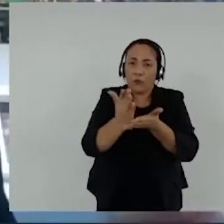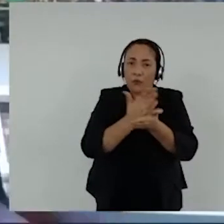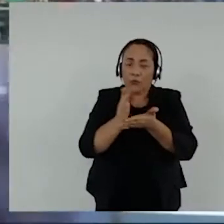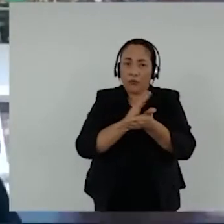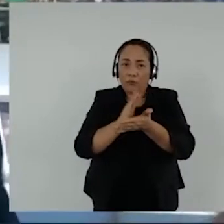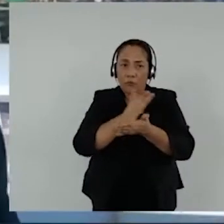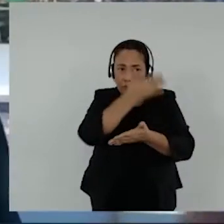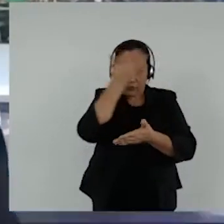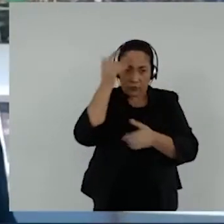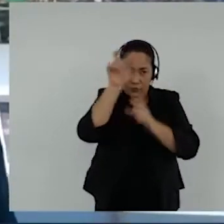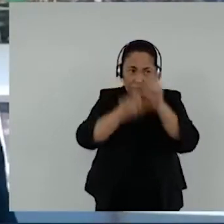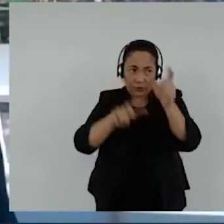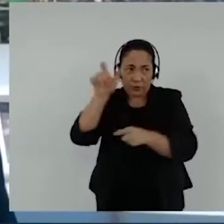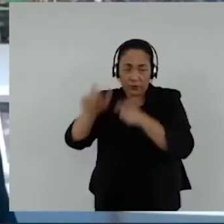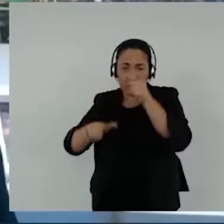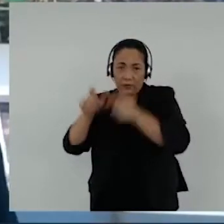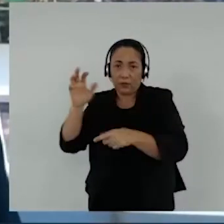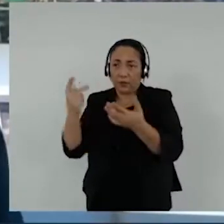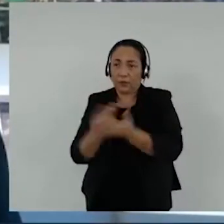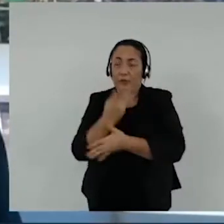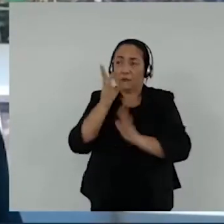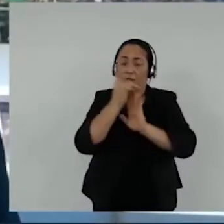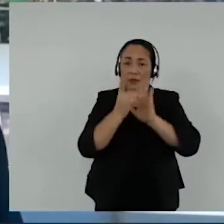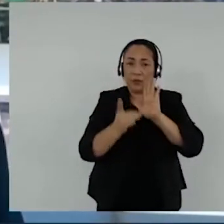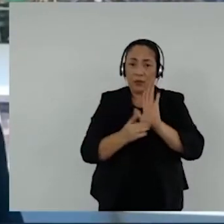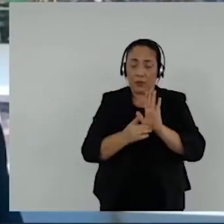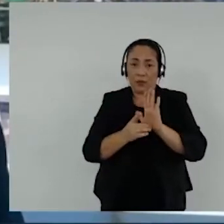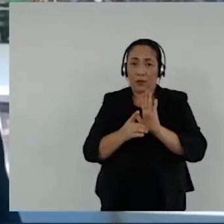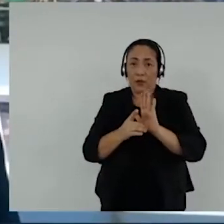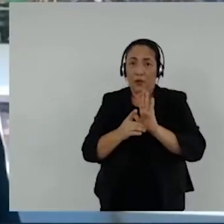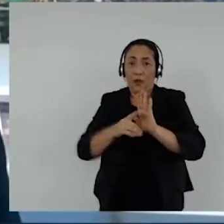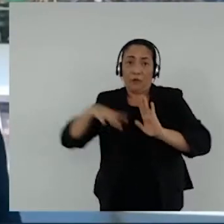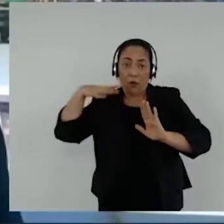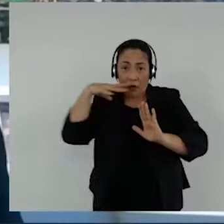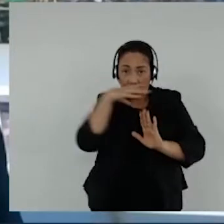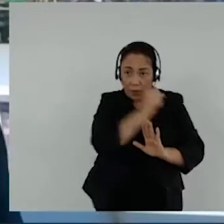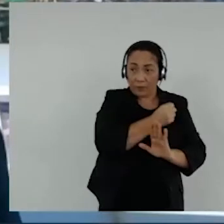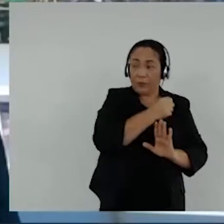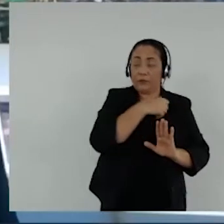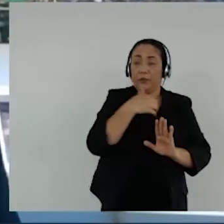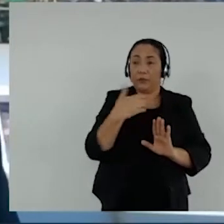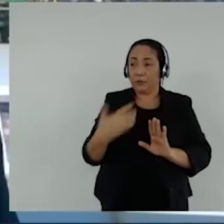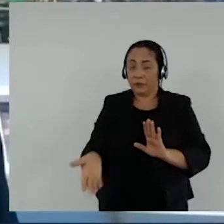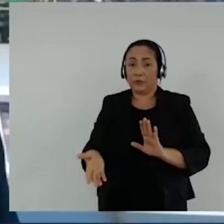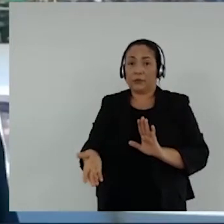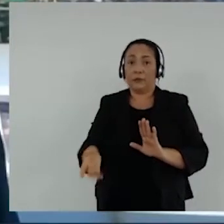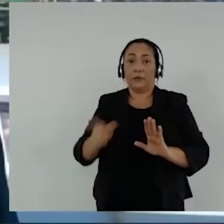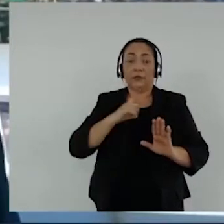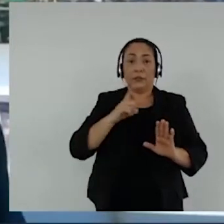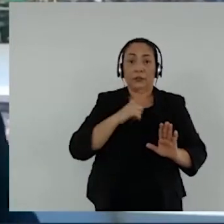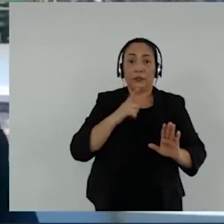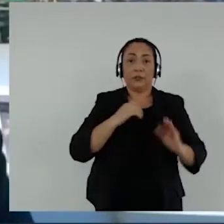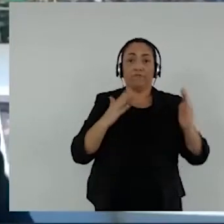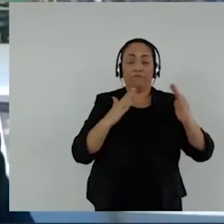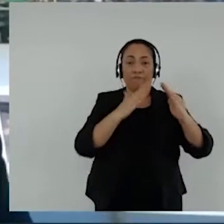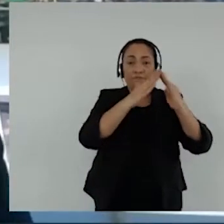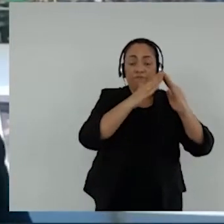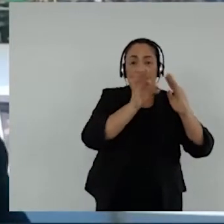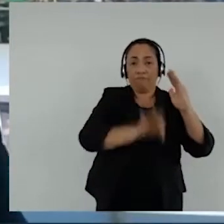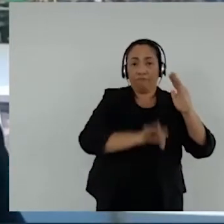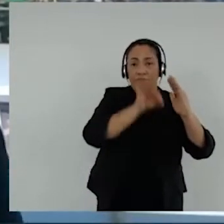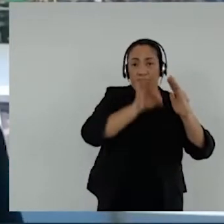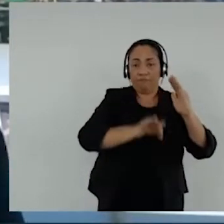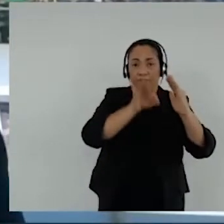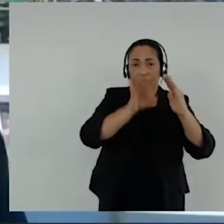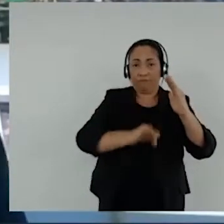próxima década é uma realidade do hoje, né? Então, veio de uma forma tão rápida que as comarcas de pequeno porte vão ser contrastadas